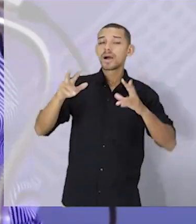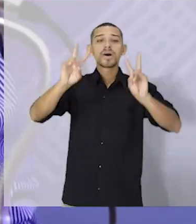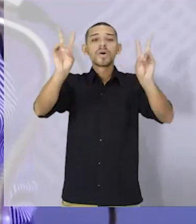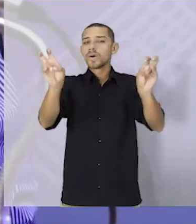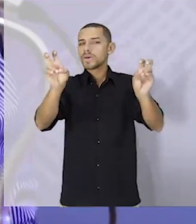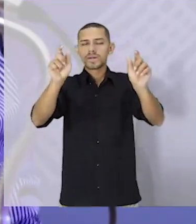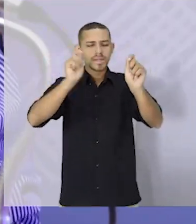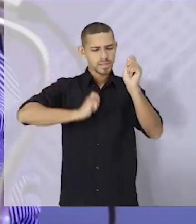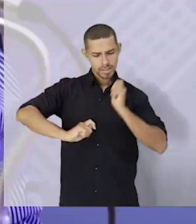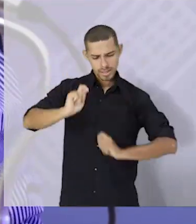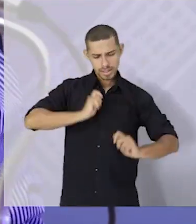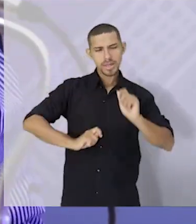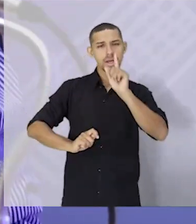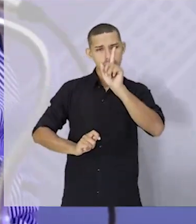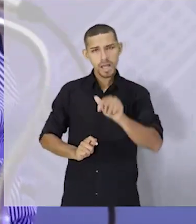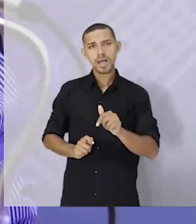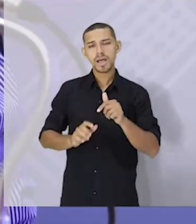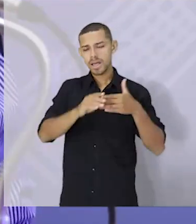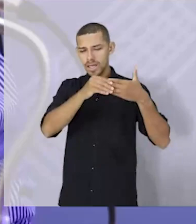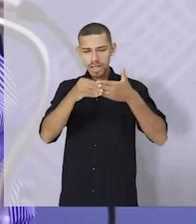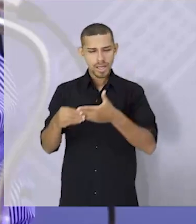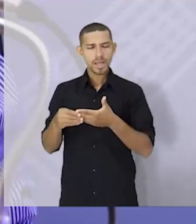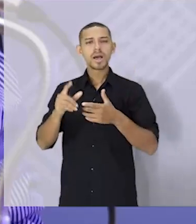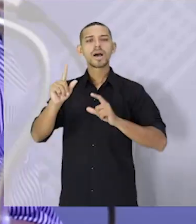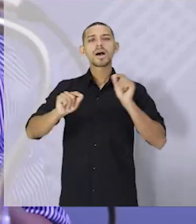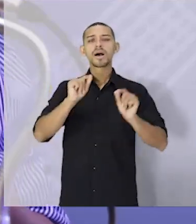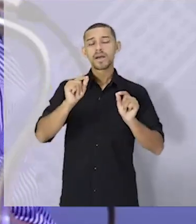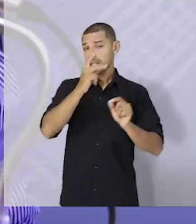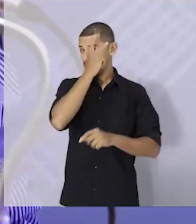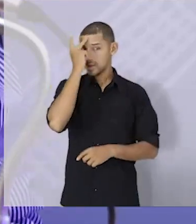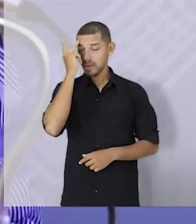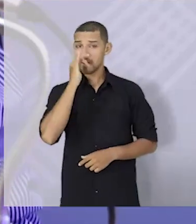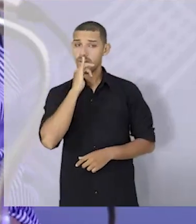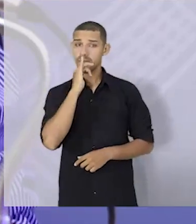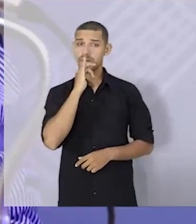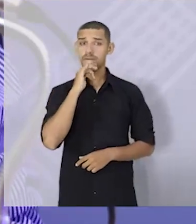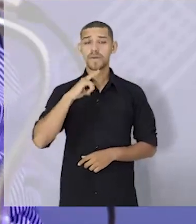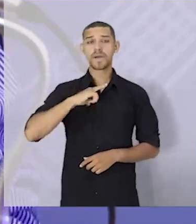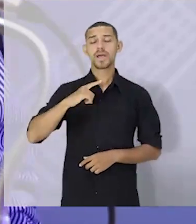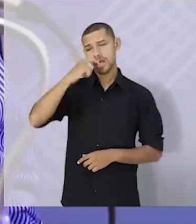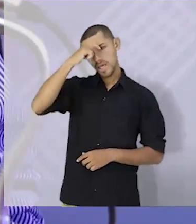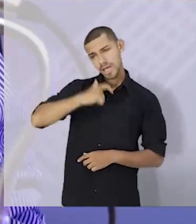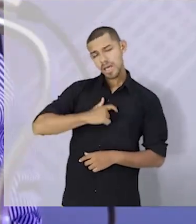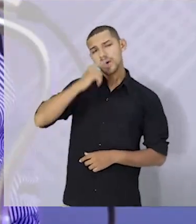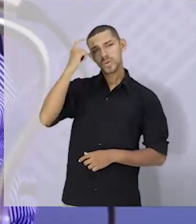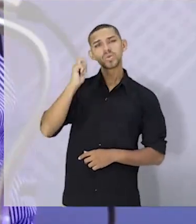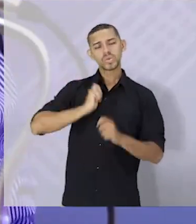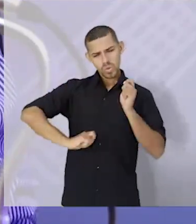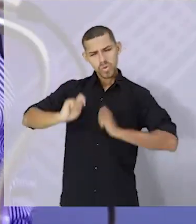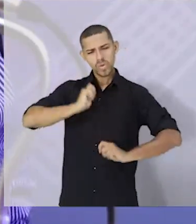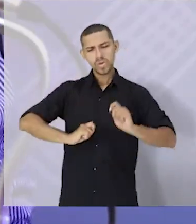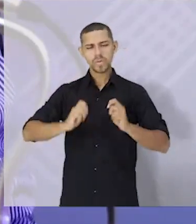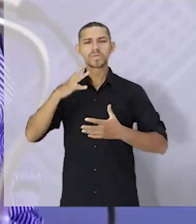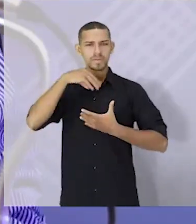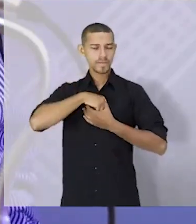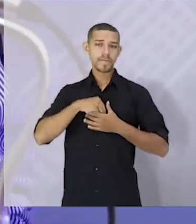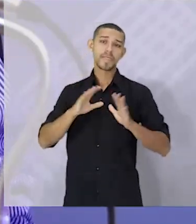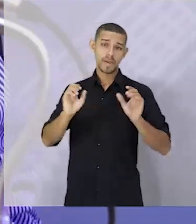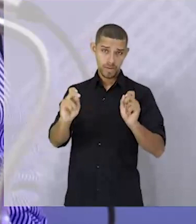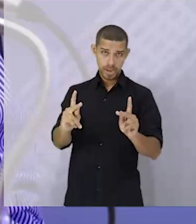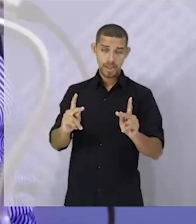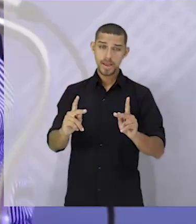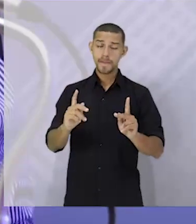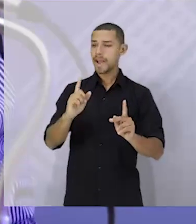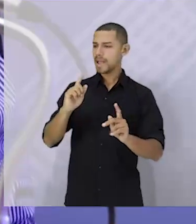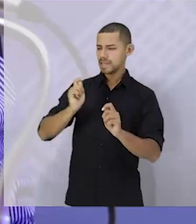ansiedade é justamente trazer isso para que a pessoa... eu sou ansiosa. Tá, mas ansiedade